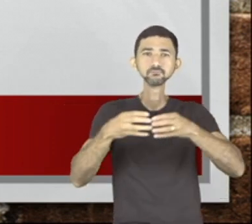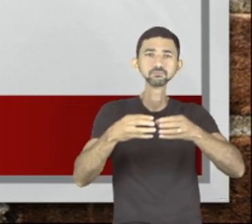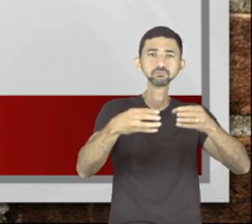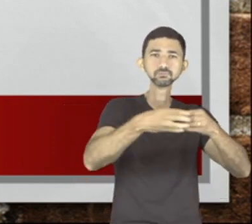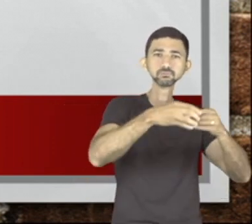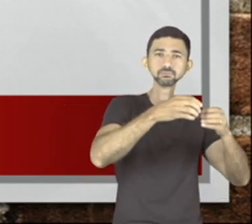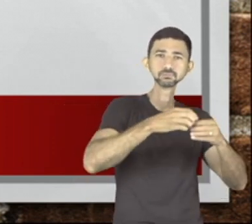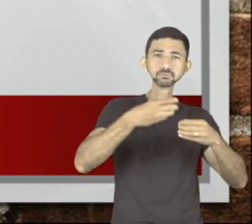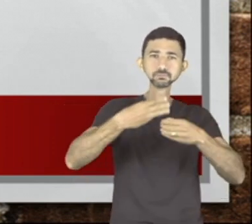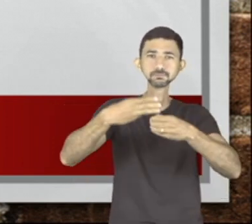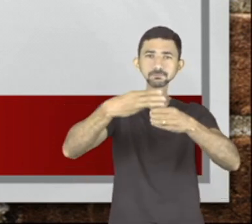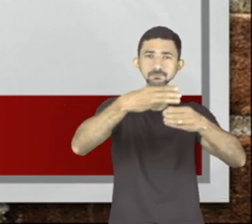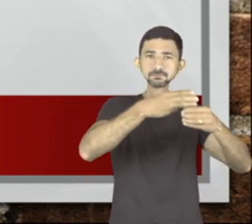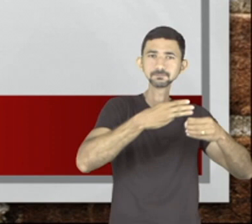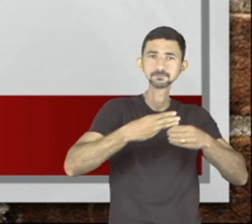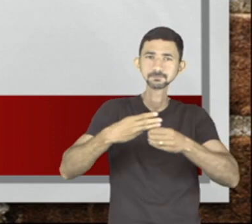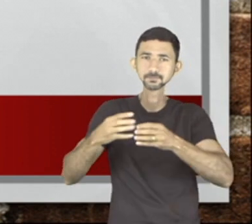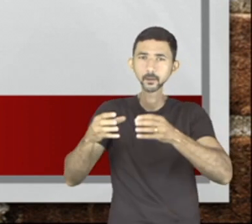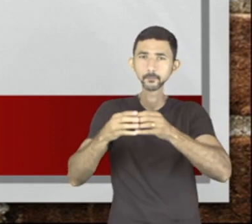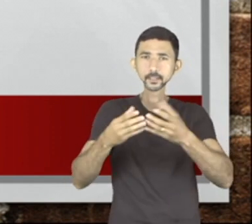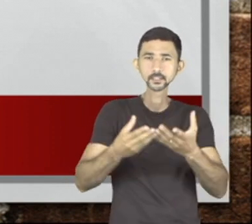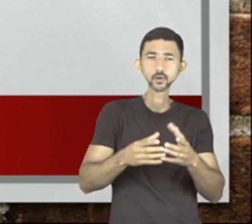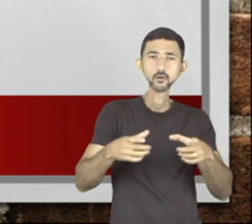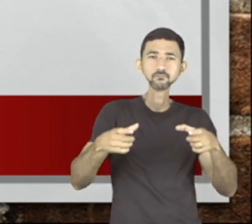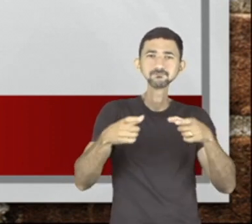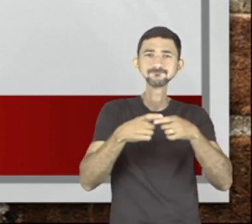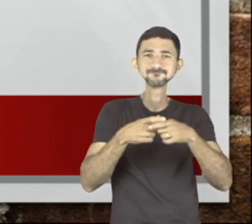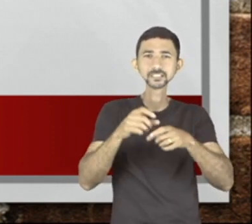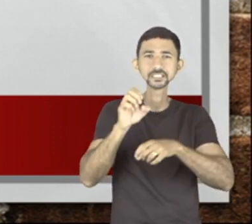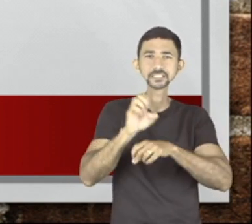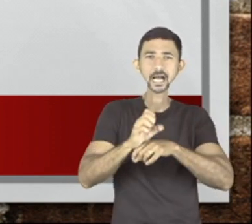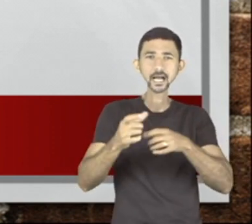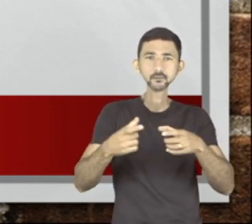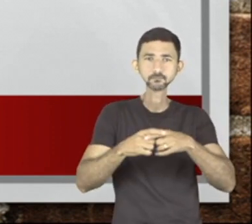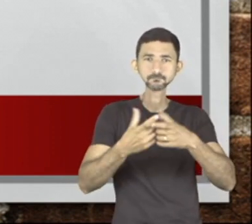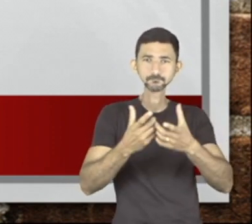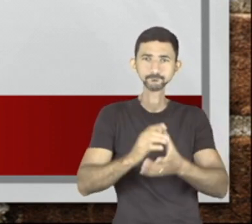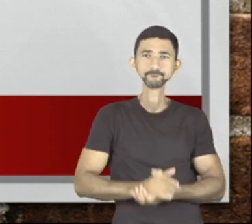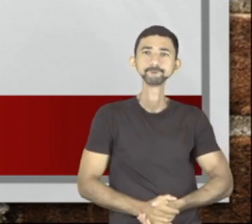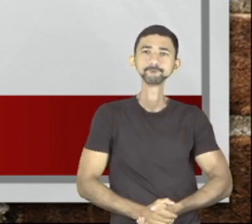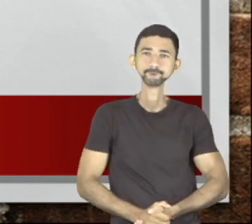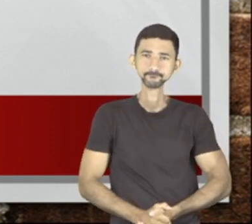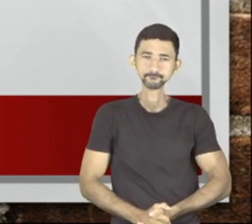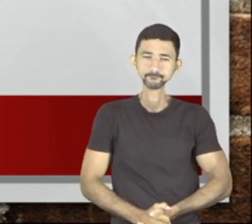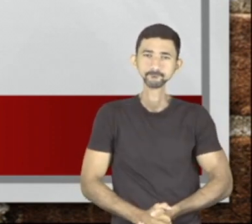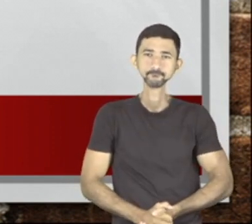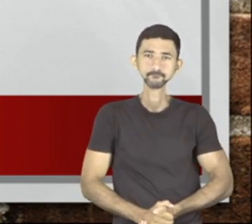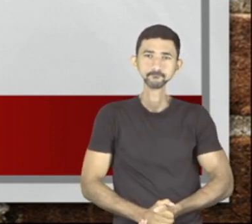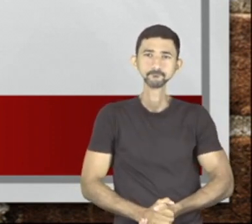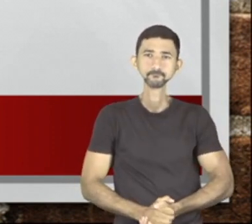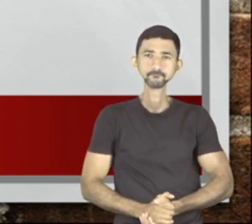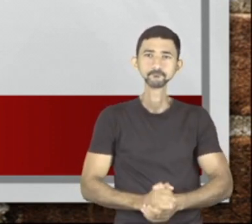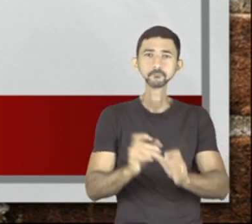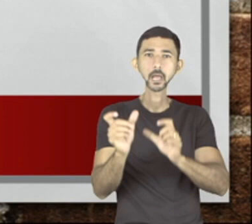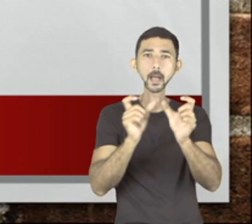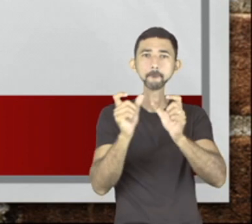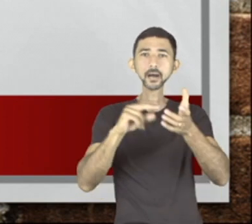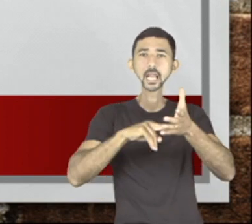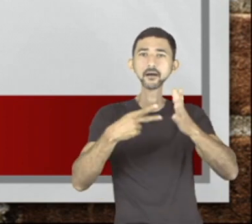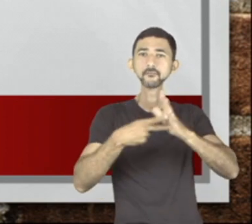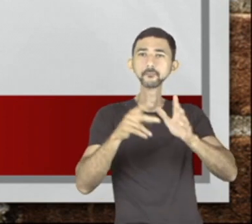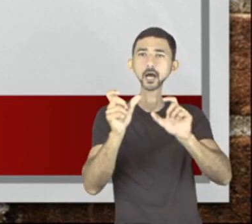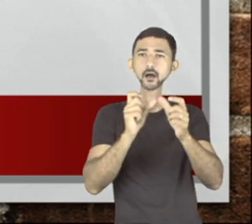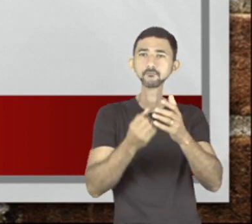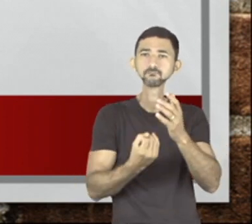de micro-regiões, mas é menor que o estado e também menor que macro-região. Tá? A etimologia da palavra, a origem